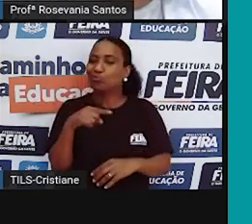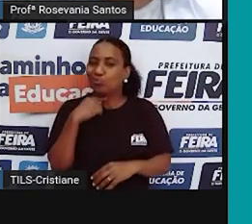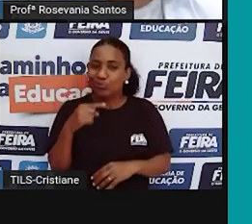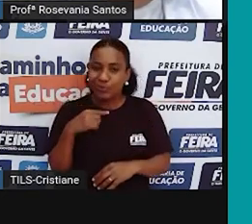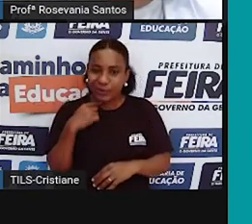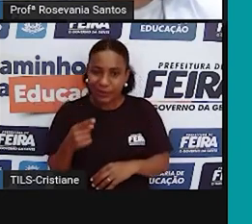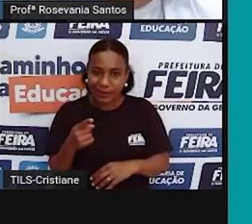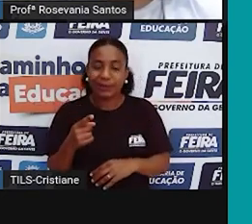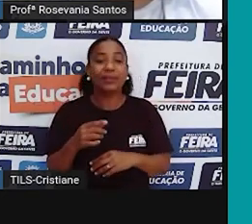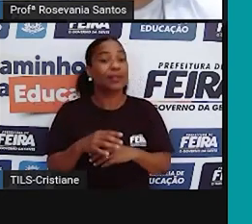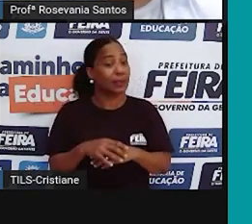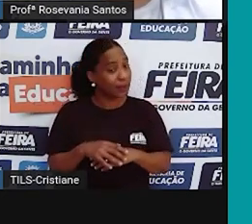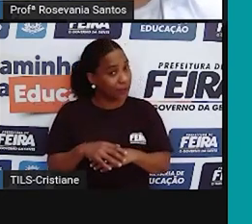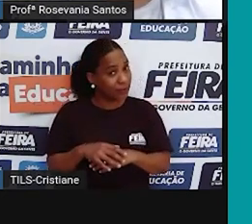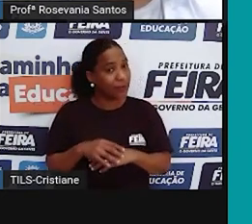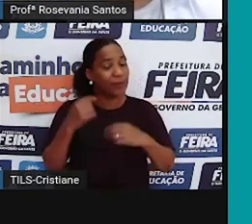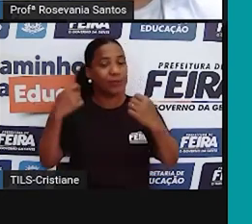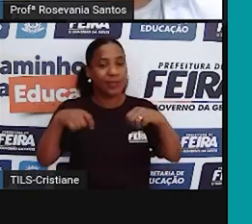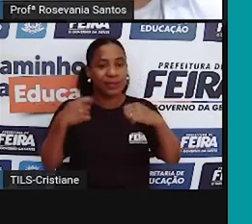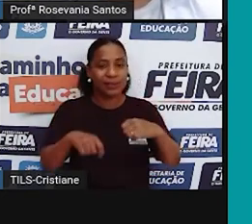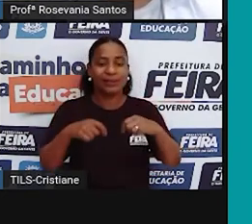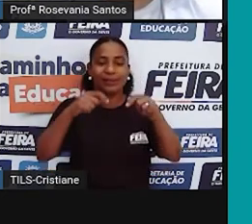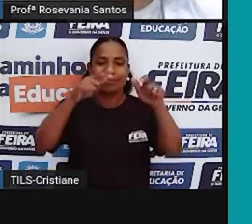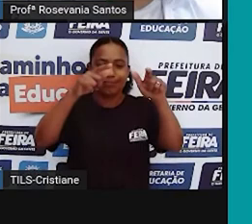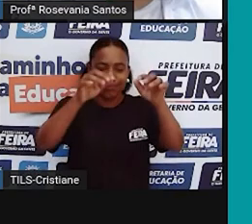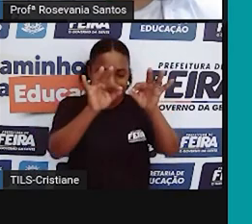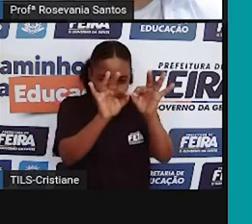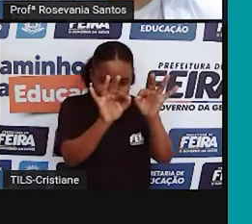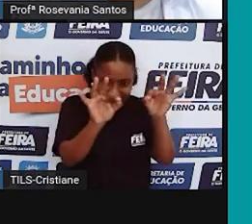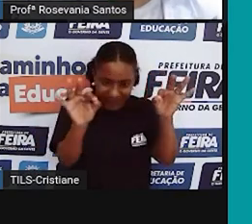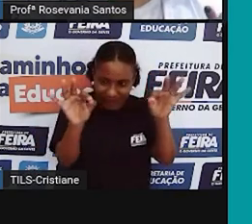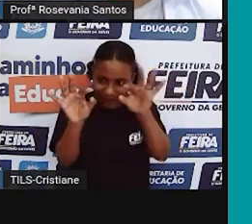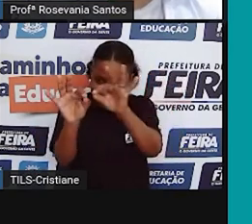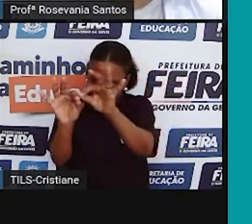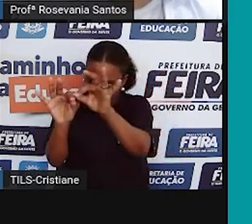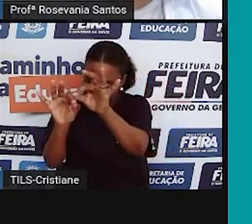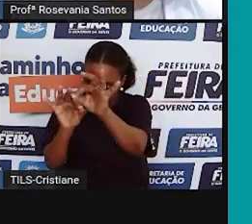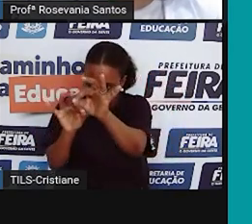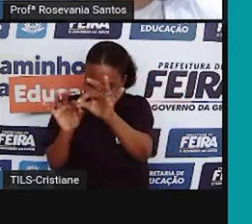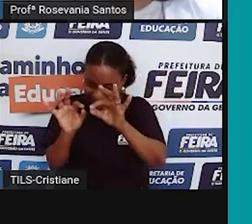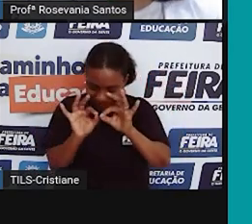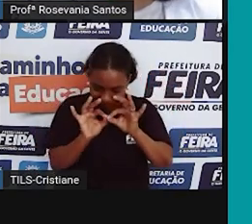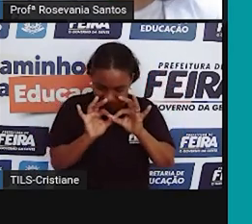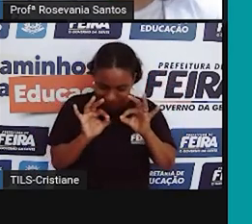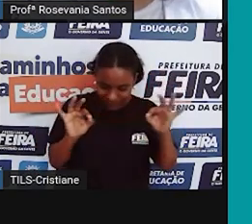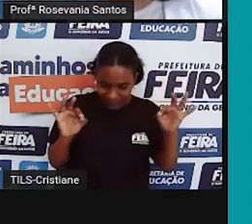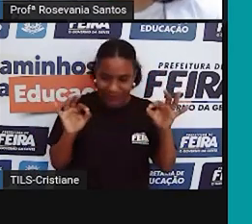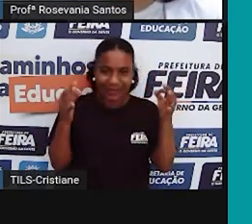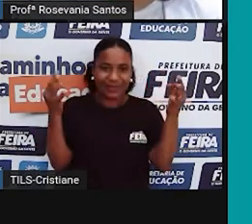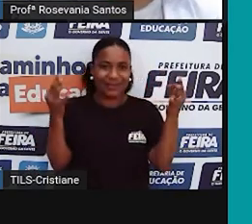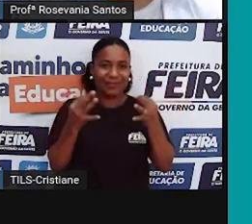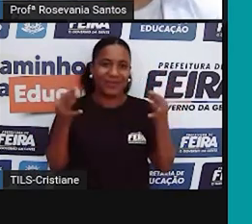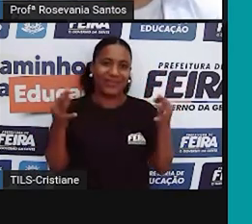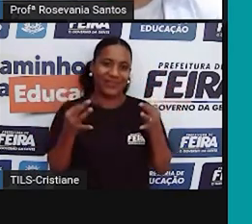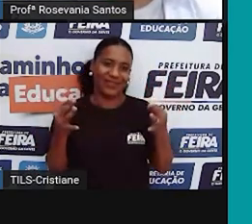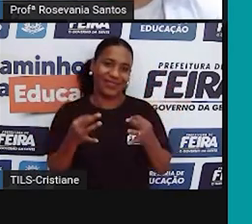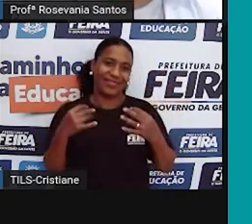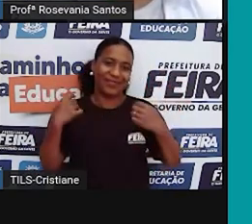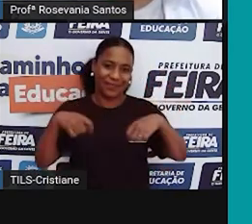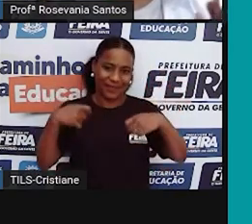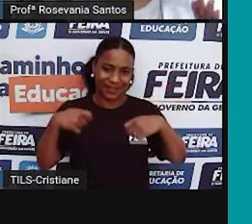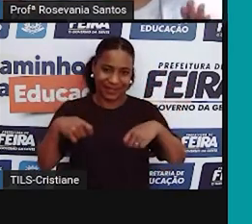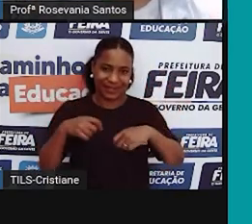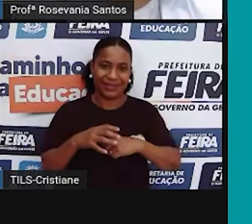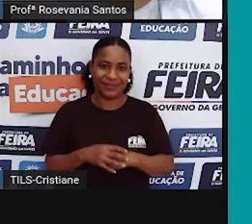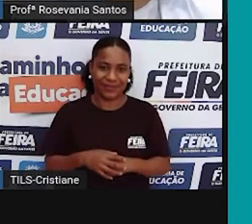essa riqueza, né, de detalhes, e preciso também de ter as informações reais ali. Quanto